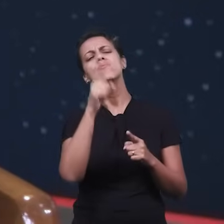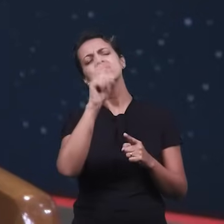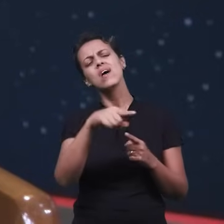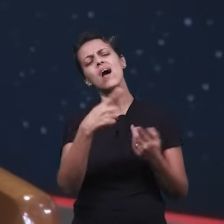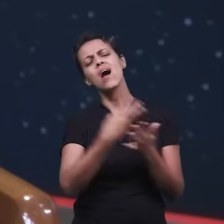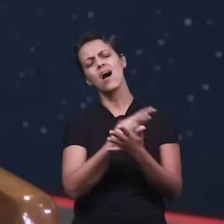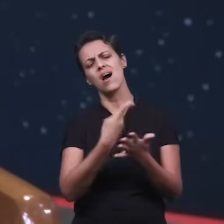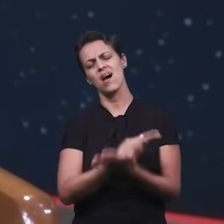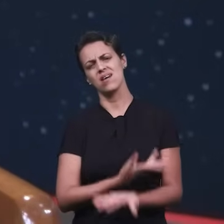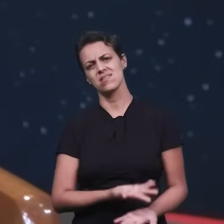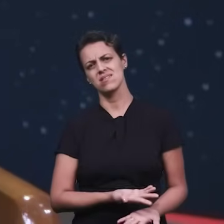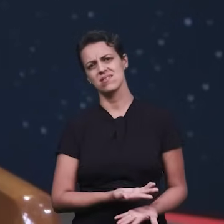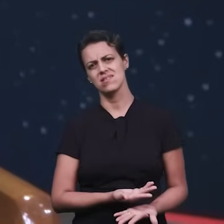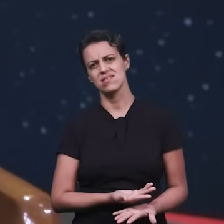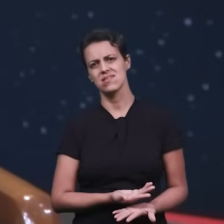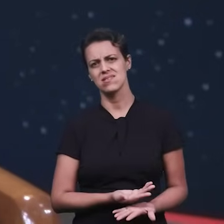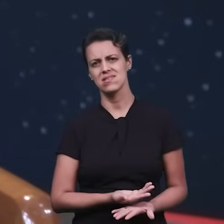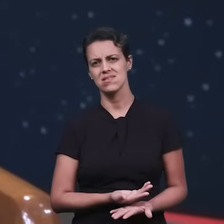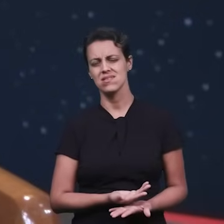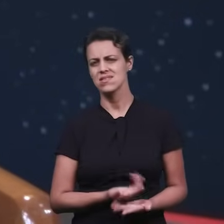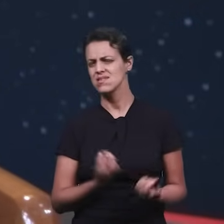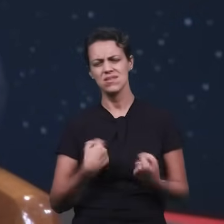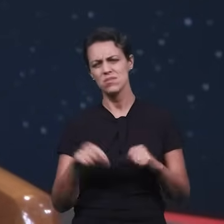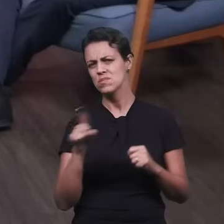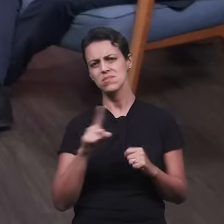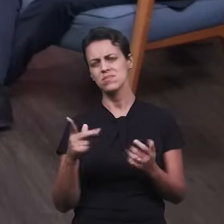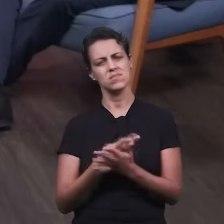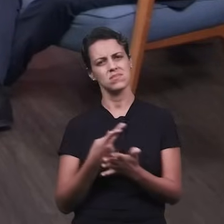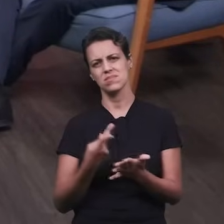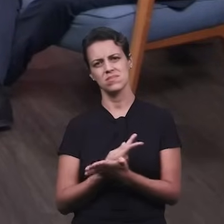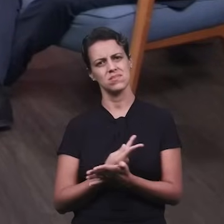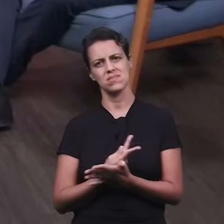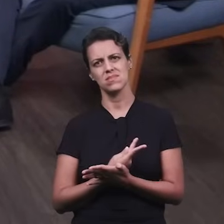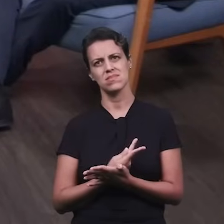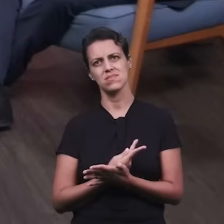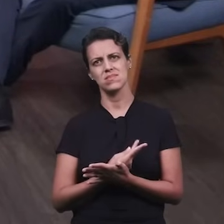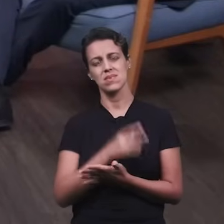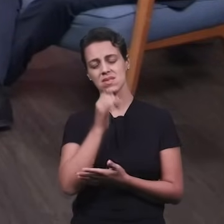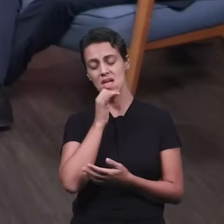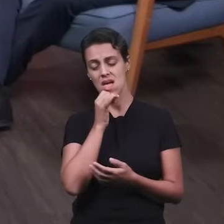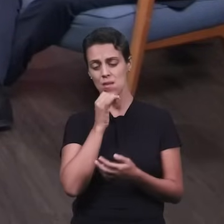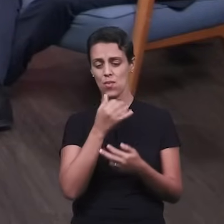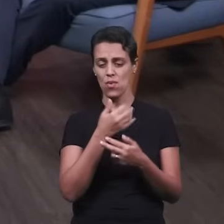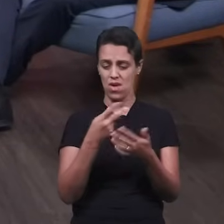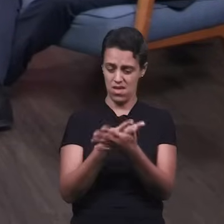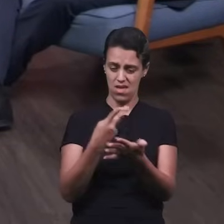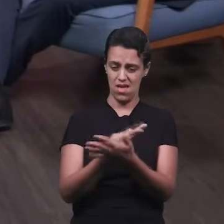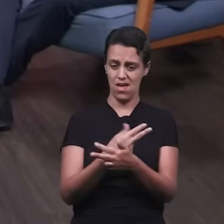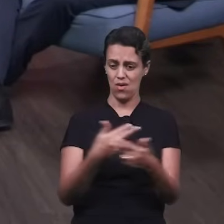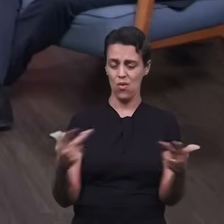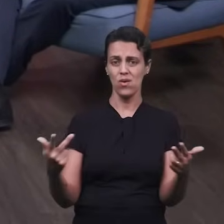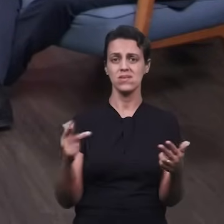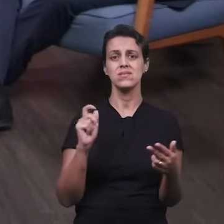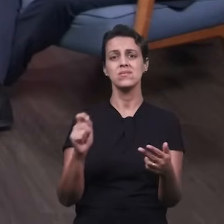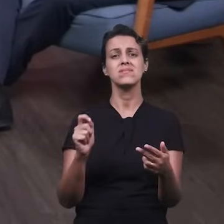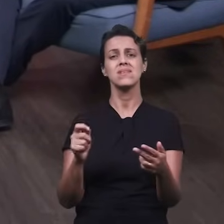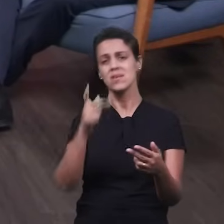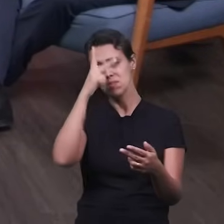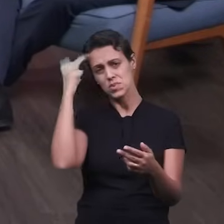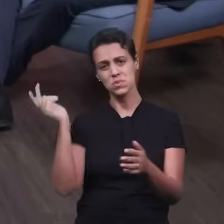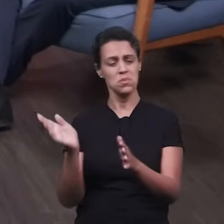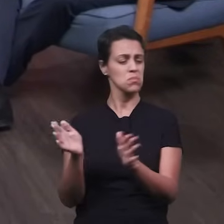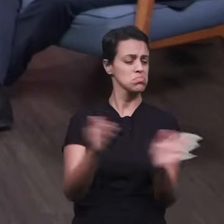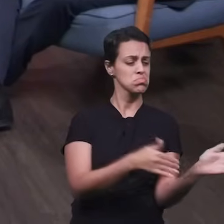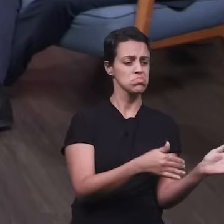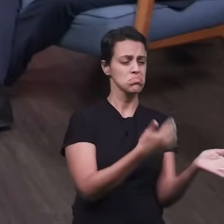a que erra? Você tem que fazer força para errar. E aqui você pode tanto usar a expressão errar do ponto de vista de fazer errado, como de